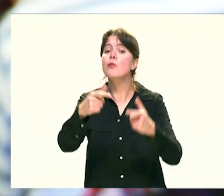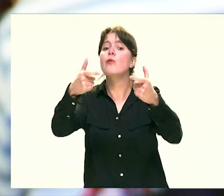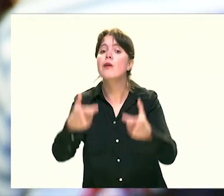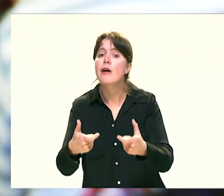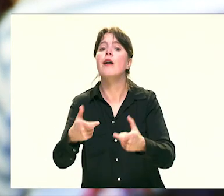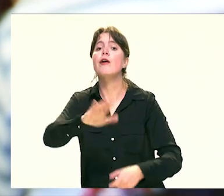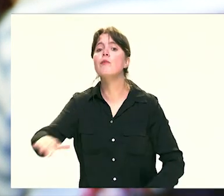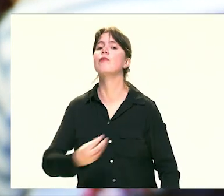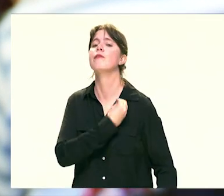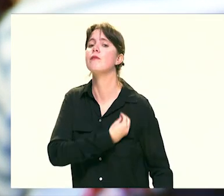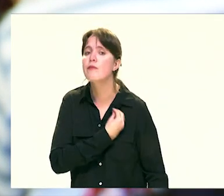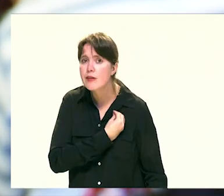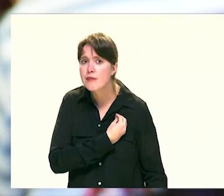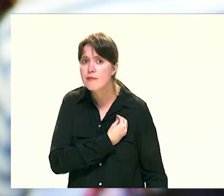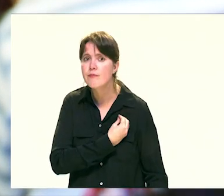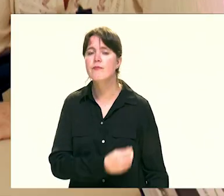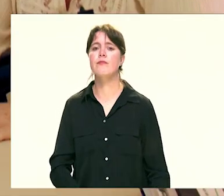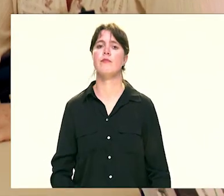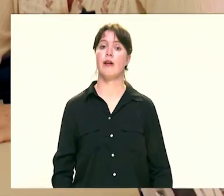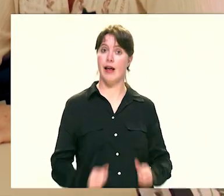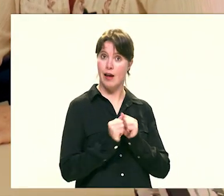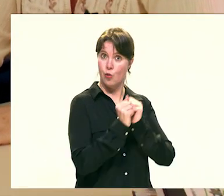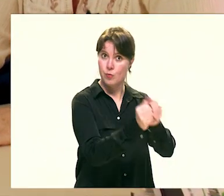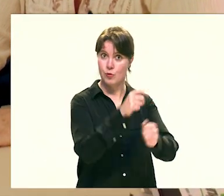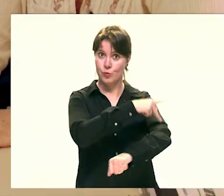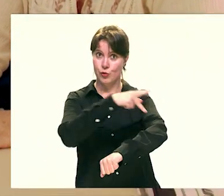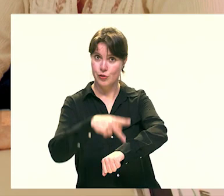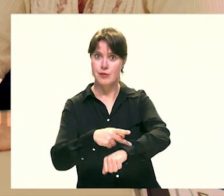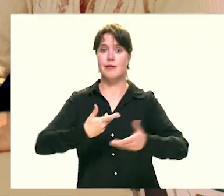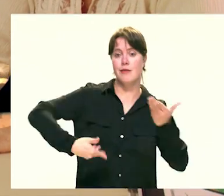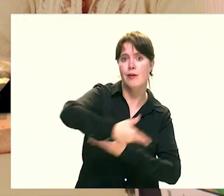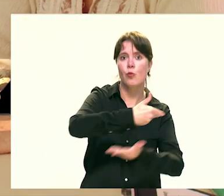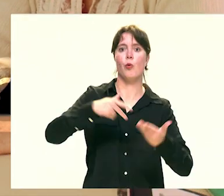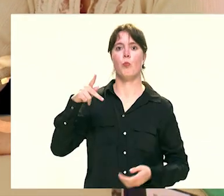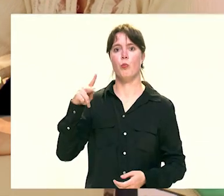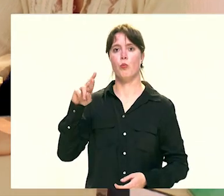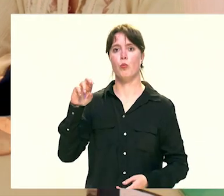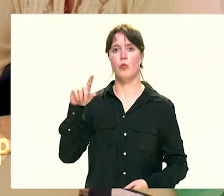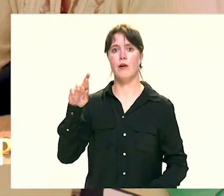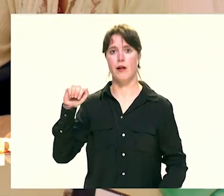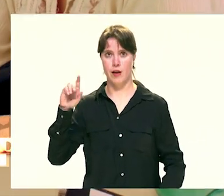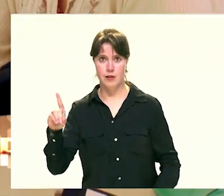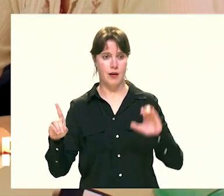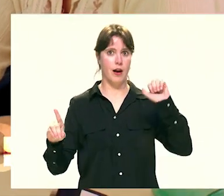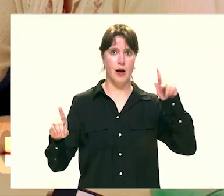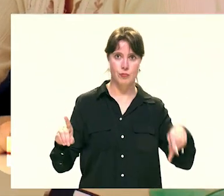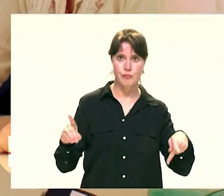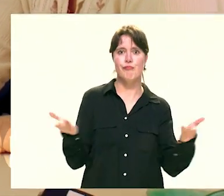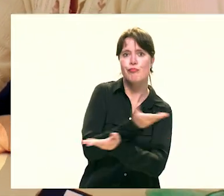alunos de cada região, onde está presente. O acompanhamento pedagógico em interlocução com a Prograde e